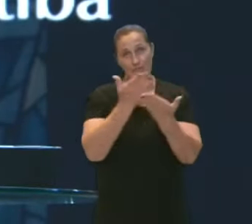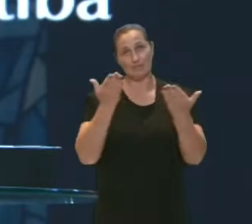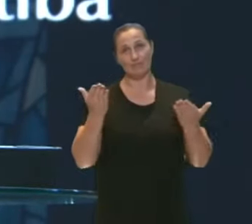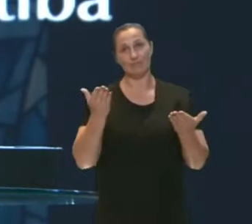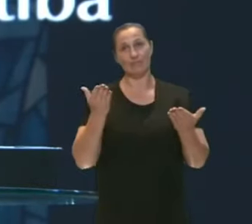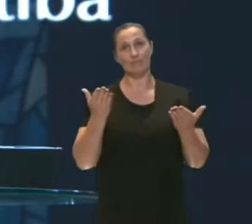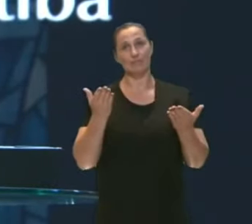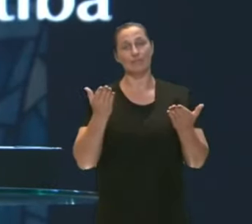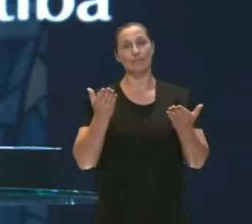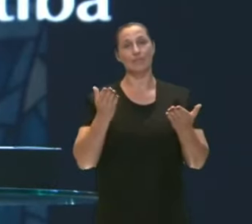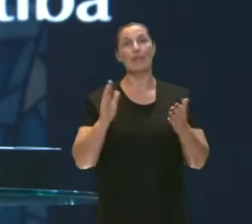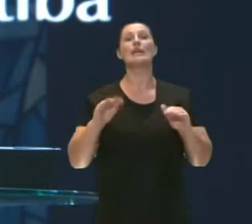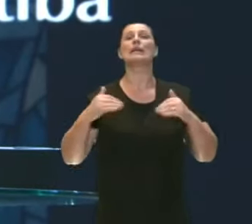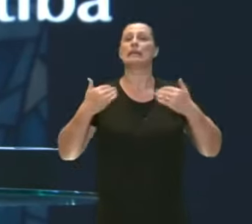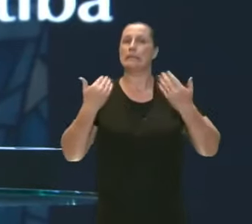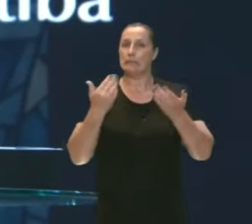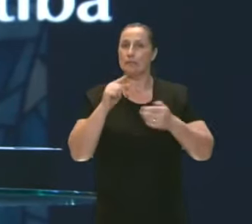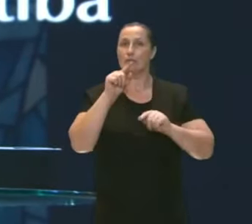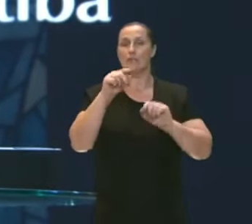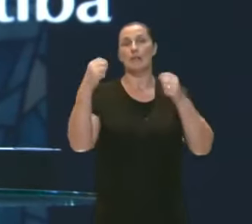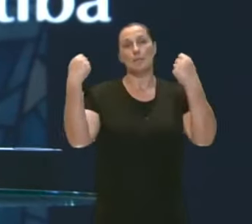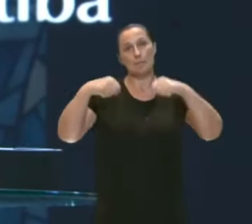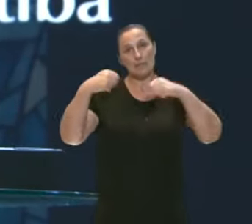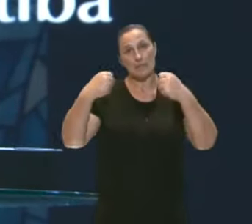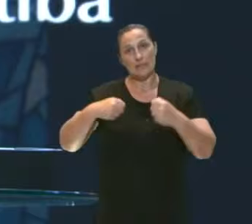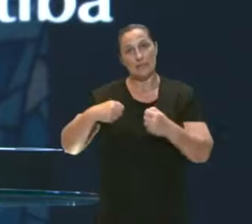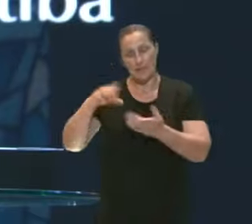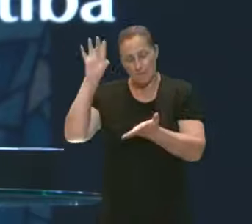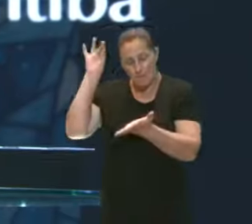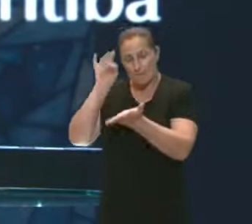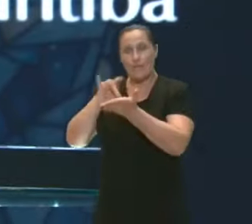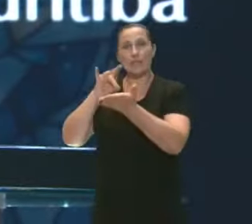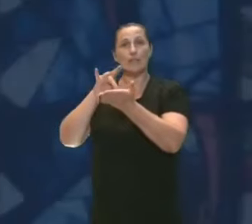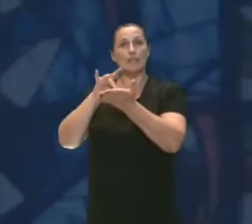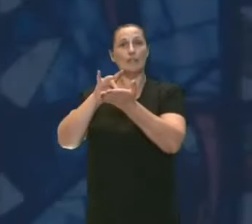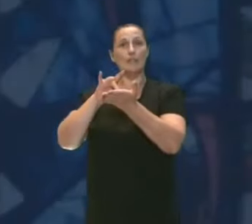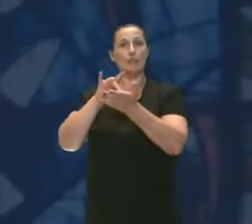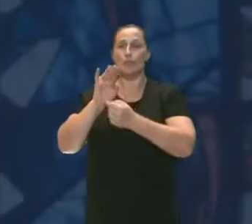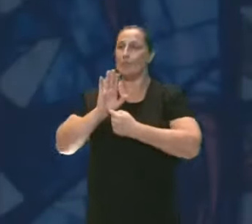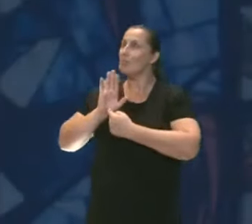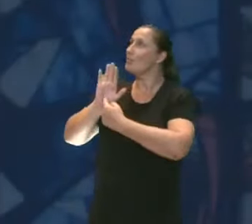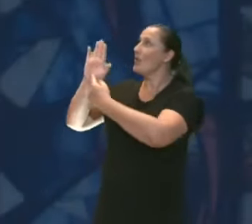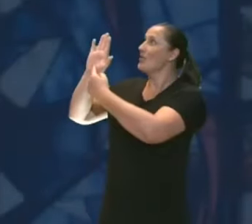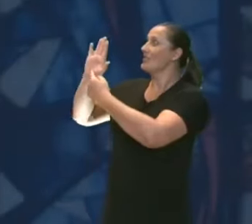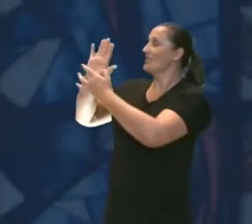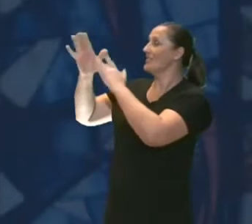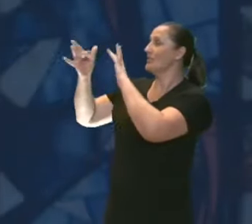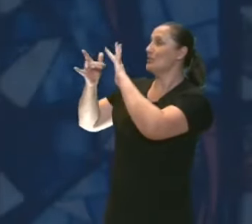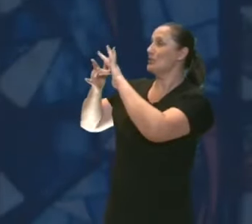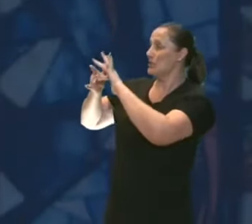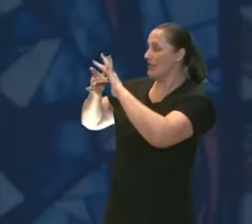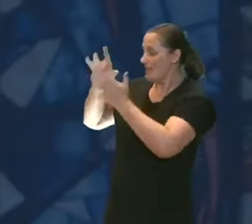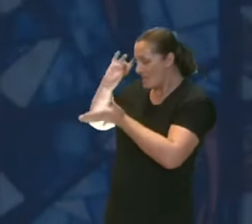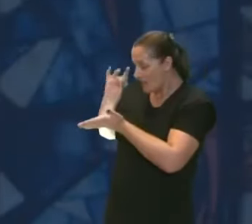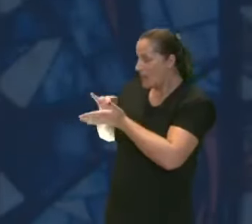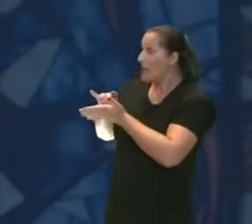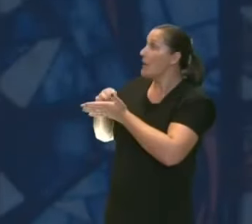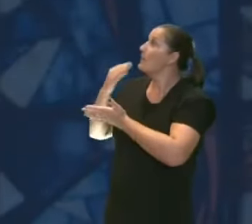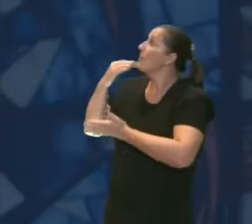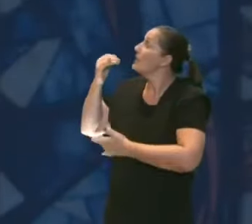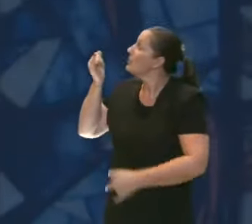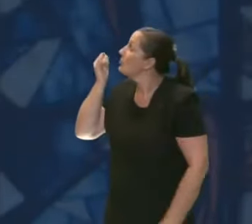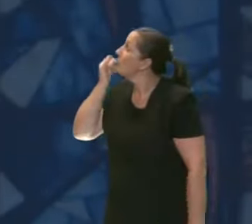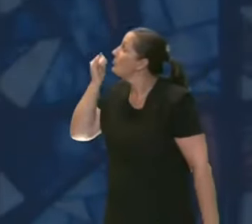Então, seja verdadeiro. Apresenta o teu eu verdadeiro a Jesus. Pede perdão.